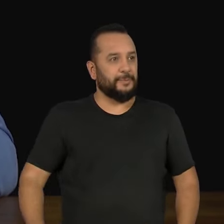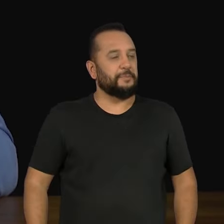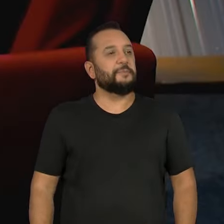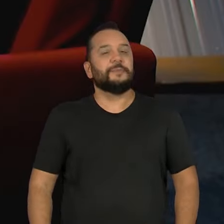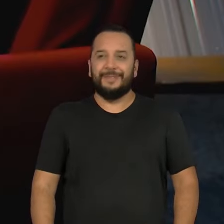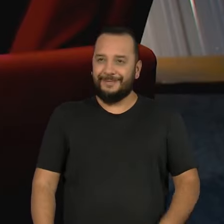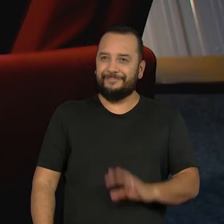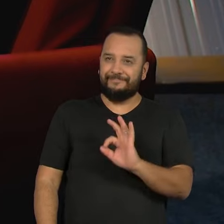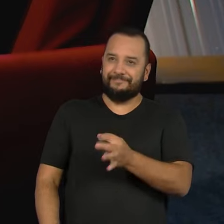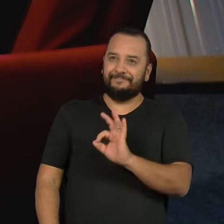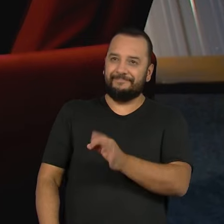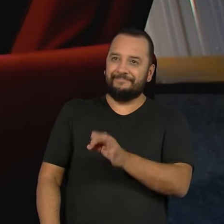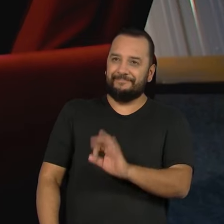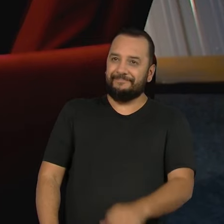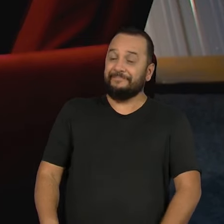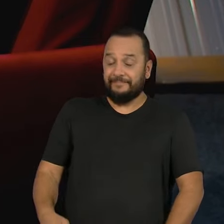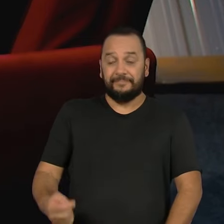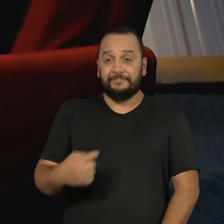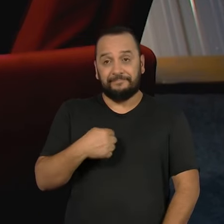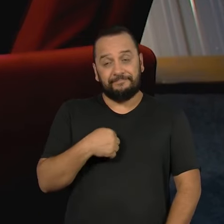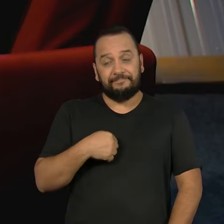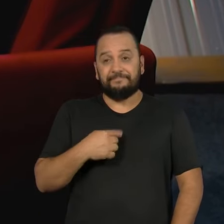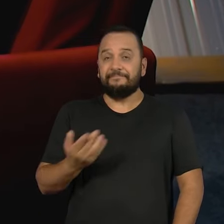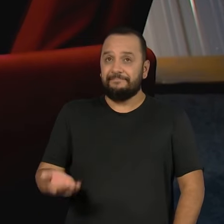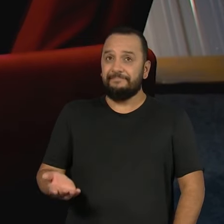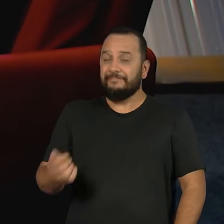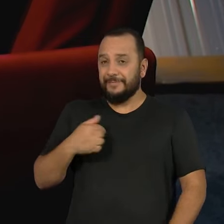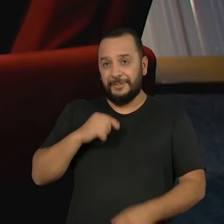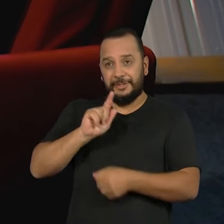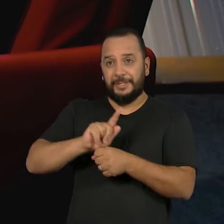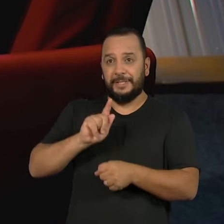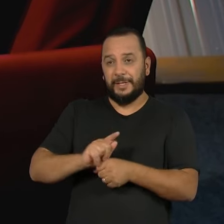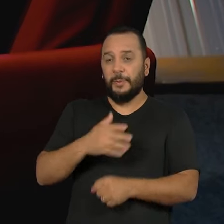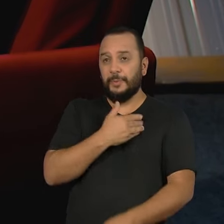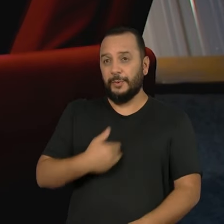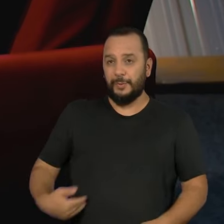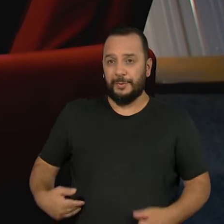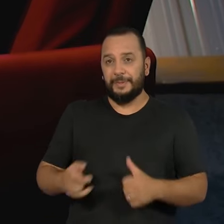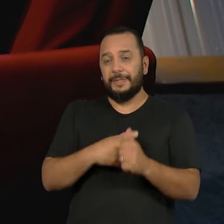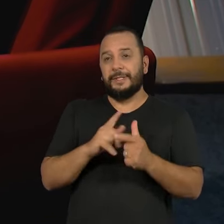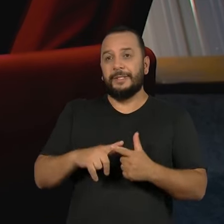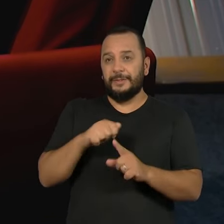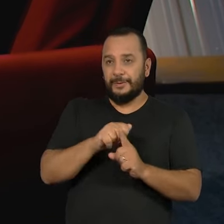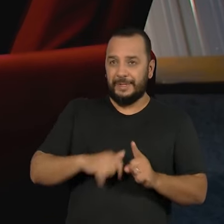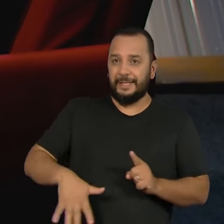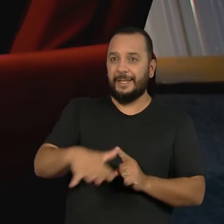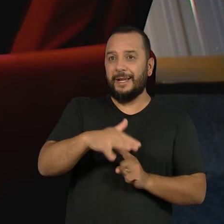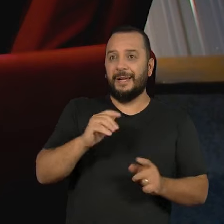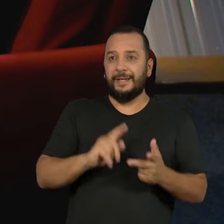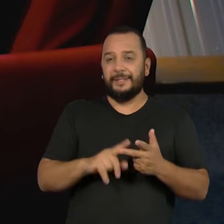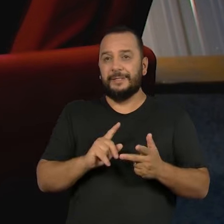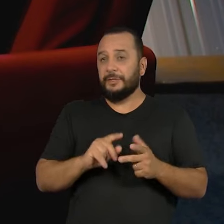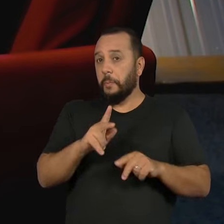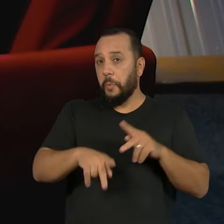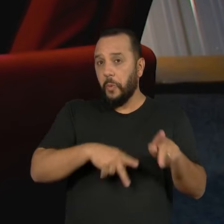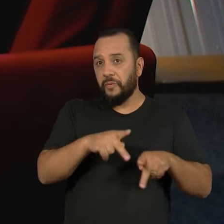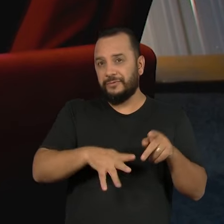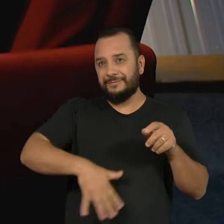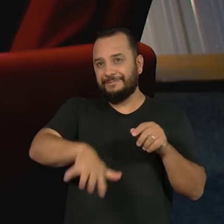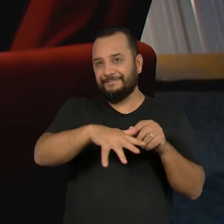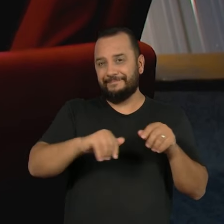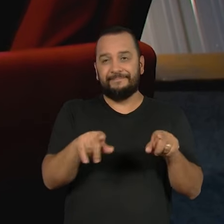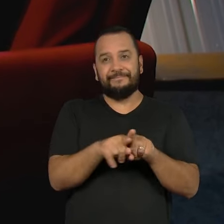Pública então eu tenho um trânsito aí entre gestão pública e sociedade civil e o mundo das